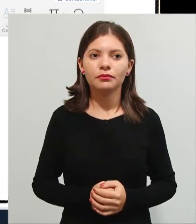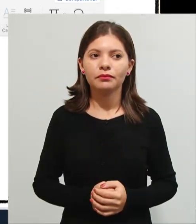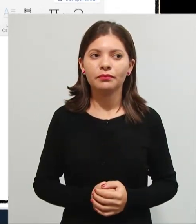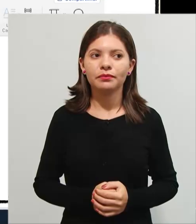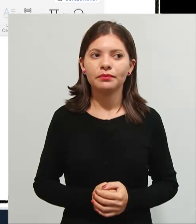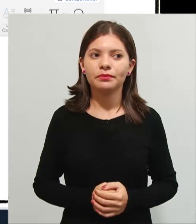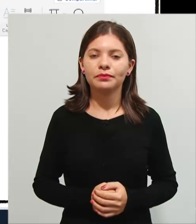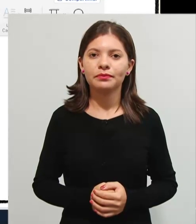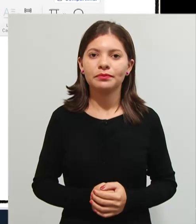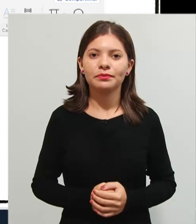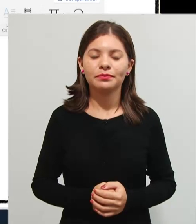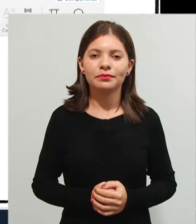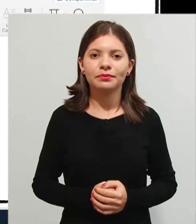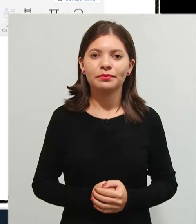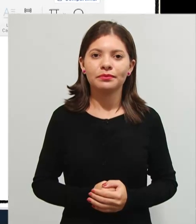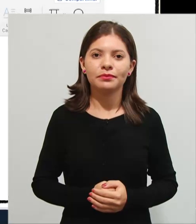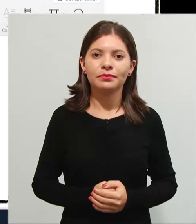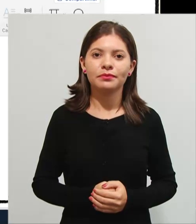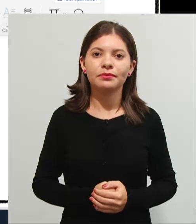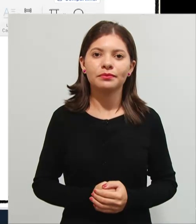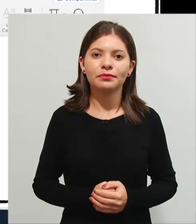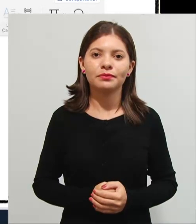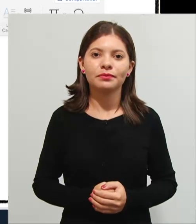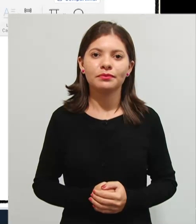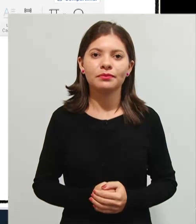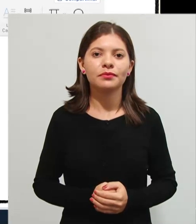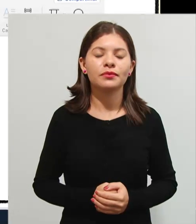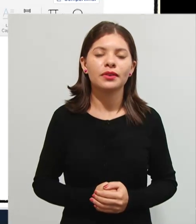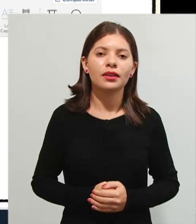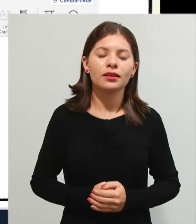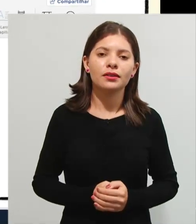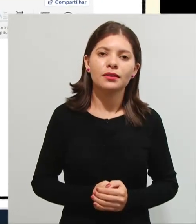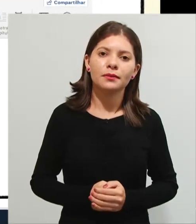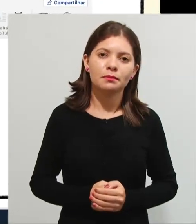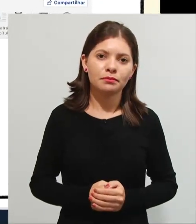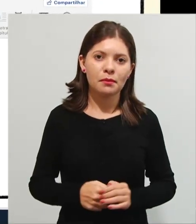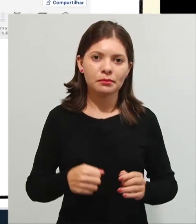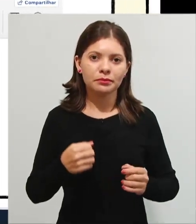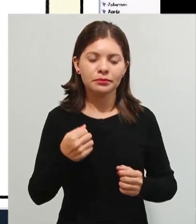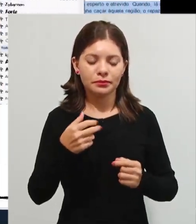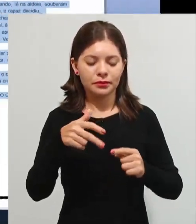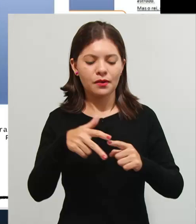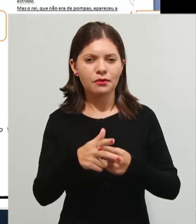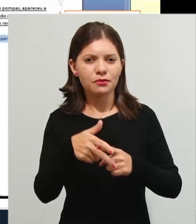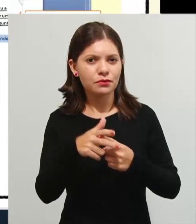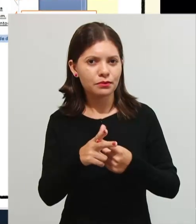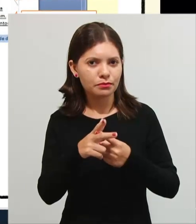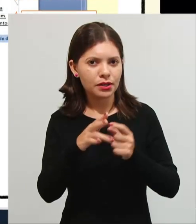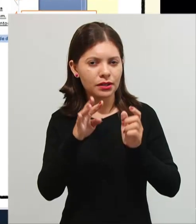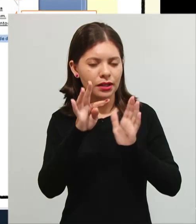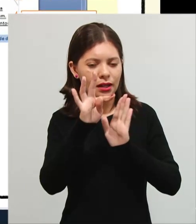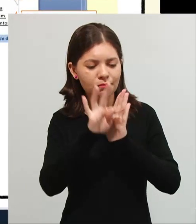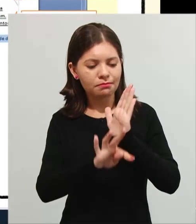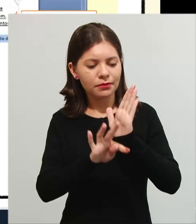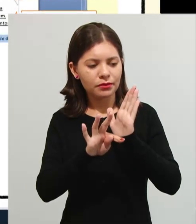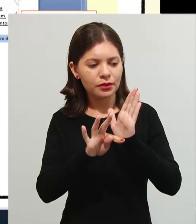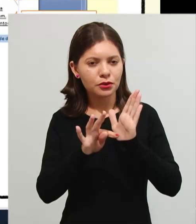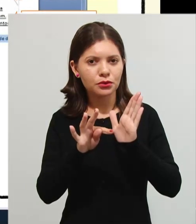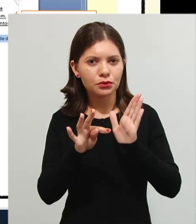desenhar, design, layout, como a gente está vendo ao longo da apresentação. Quando a gente vai